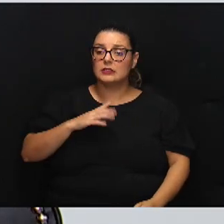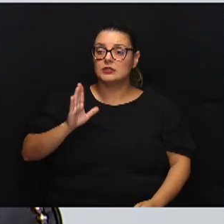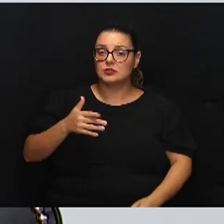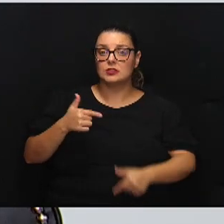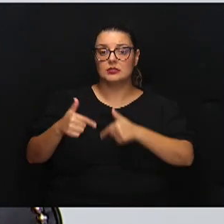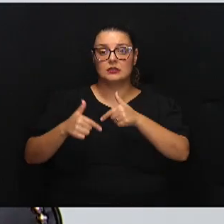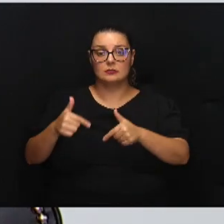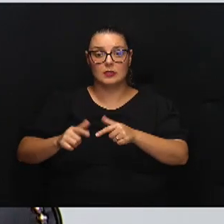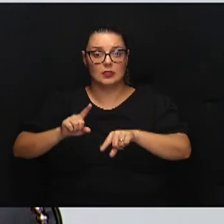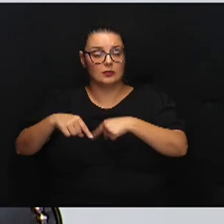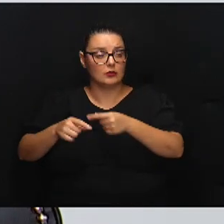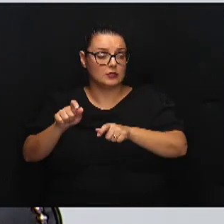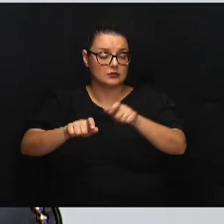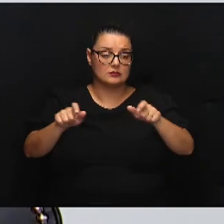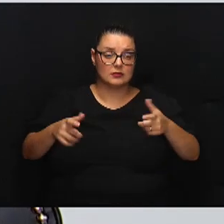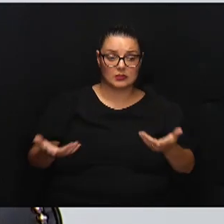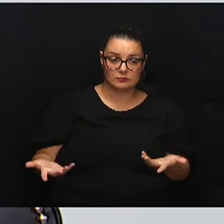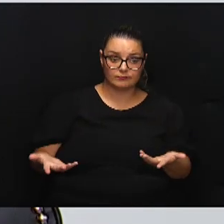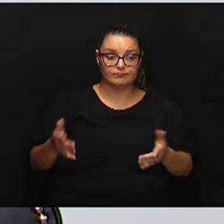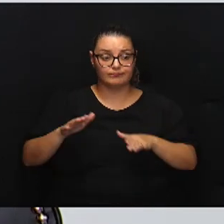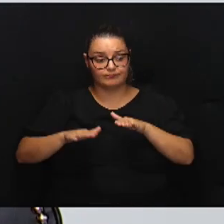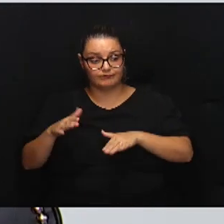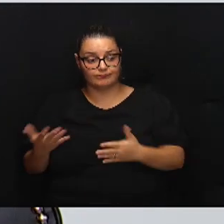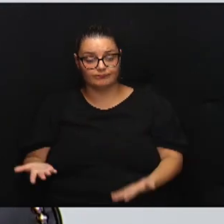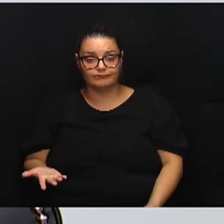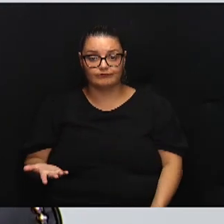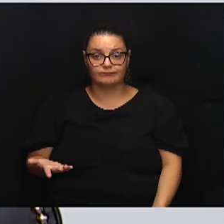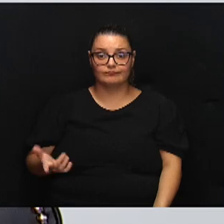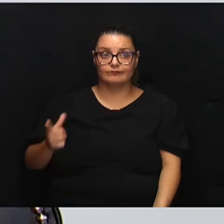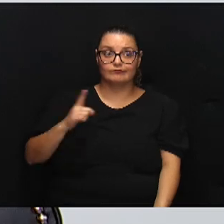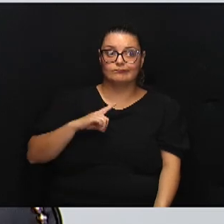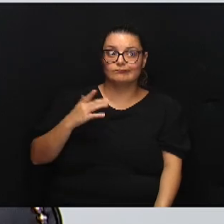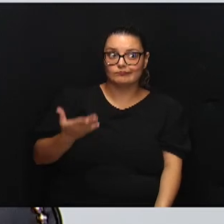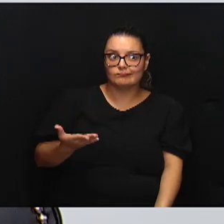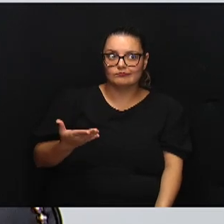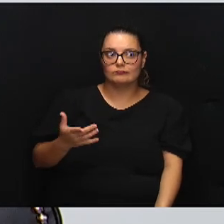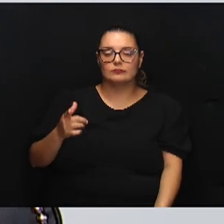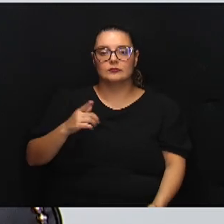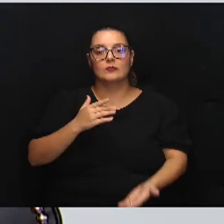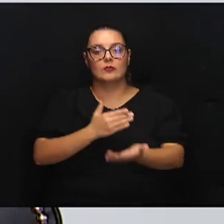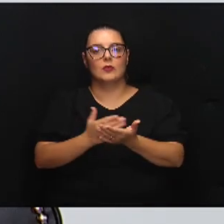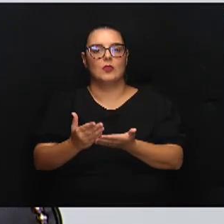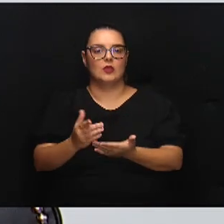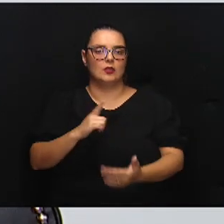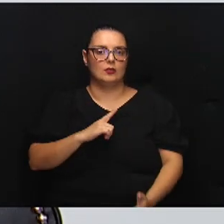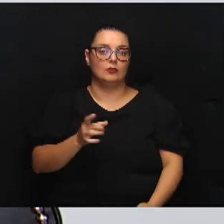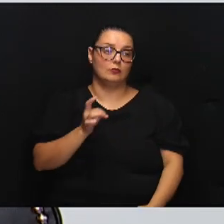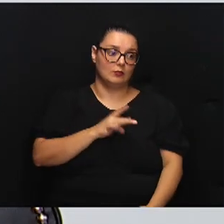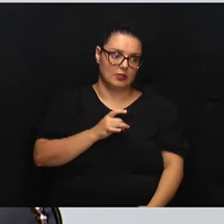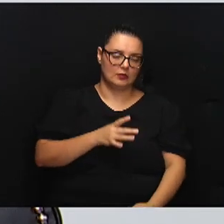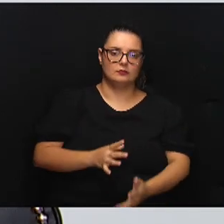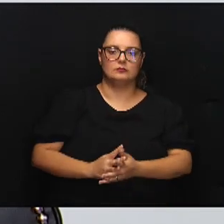trabalha com outras pessoas, mas muitas vezes tem o que você mais tinha no início, o medo.